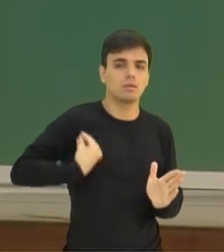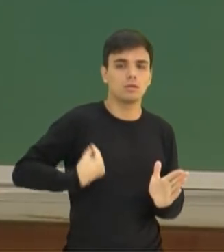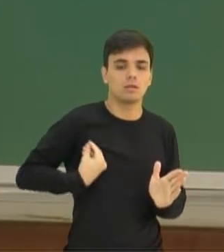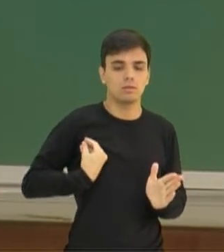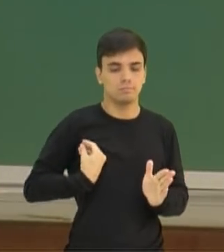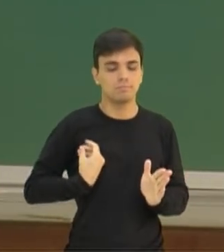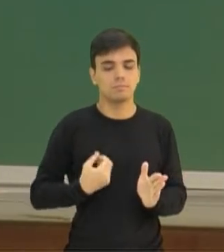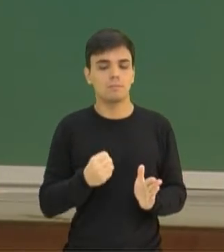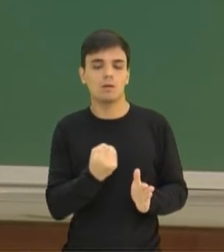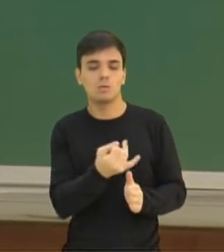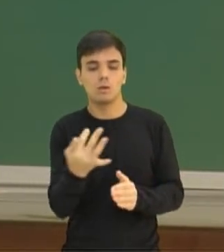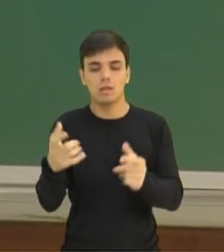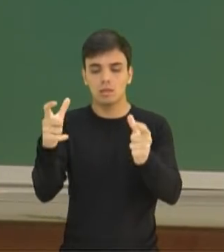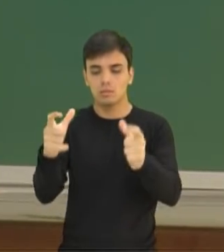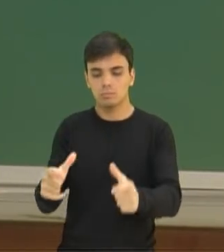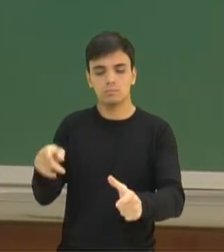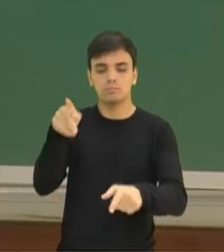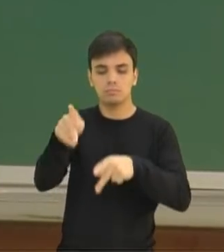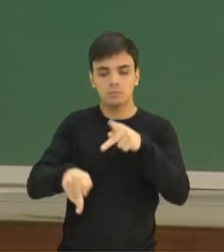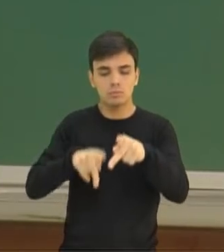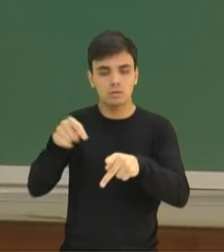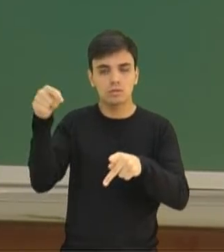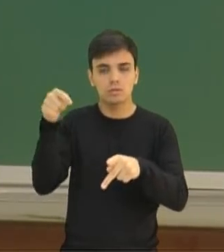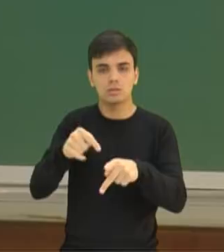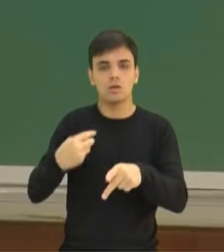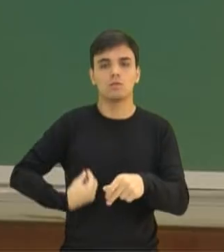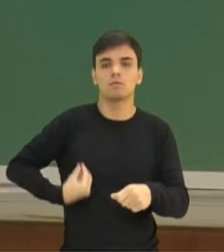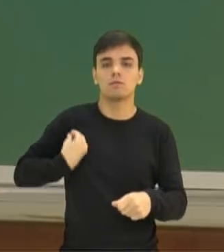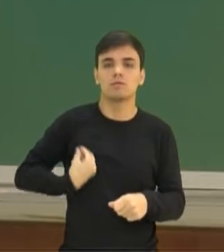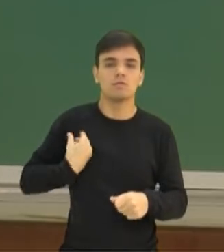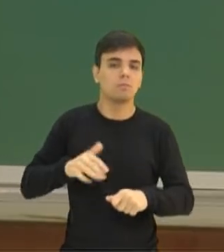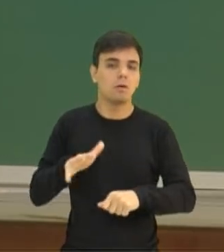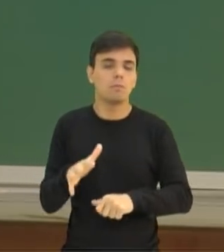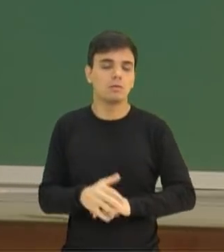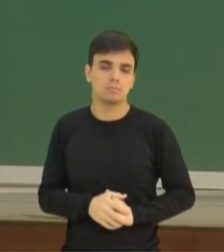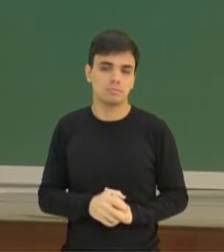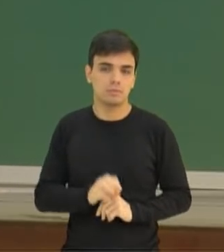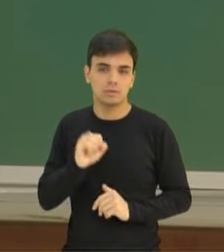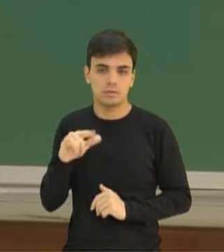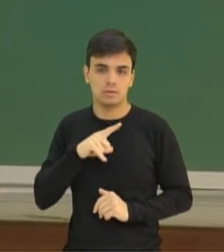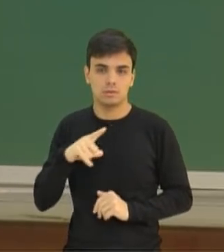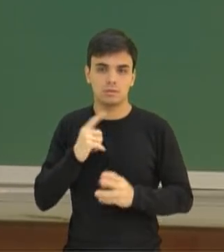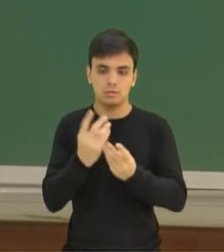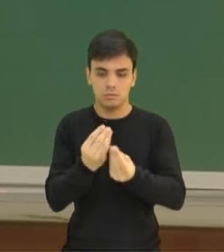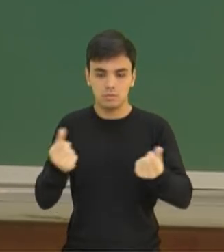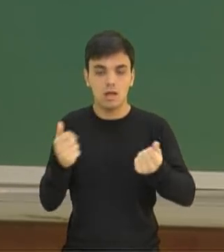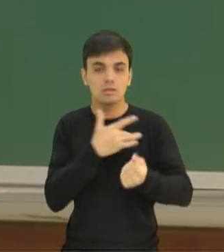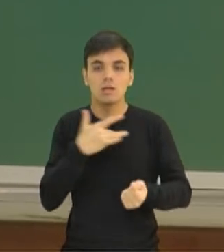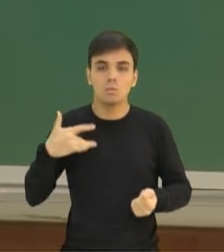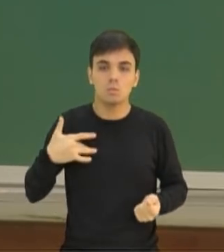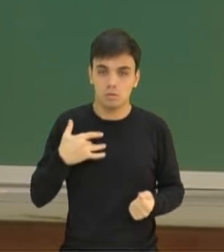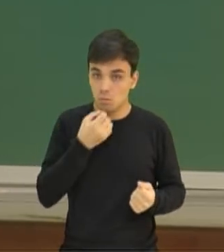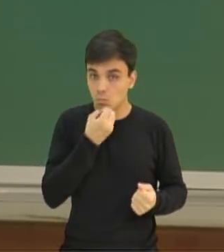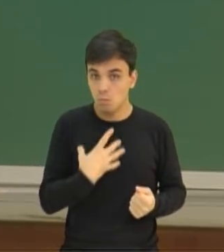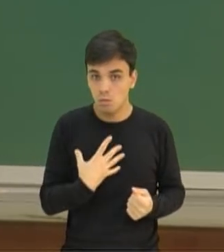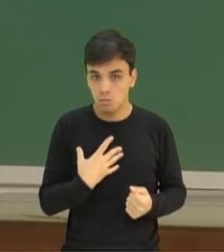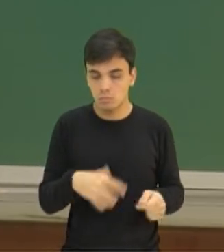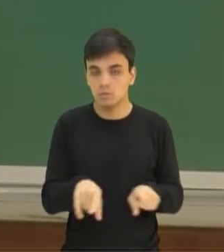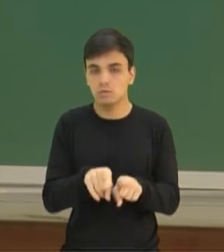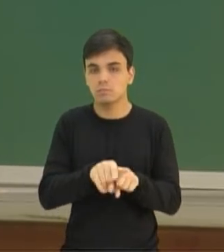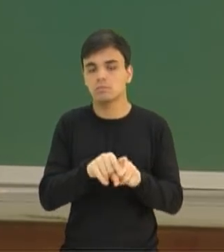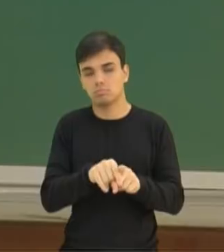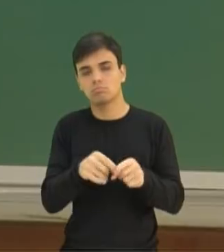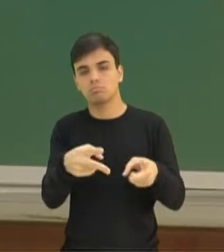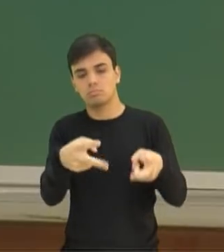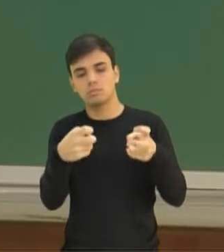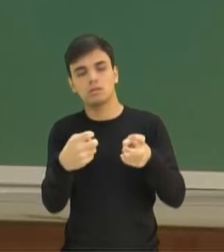lugar vive, em média, né? A esperança de viver. Se eu tenho qualidade na saúde, por exemplo, isso reflete na